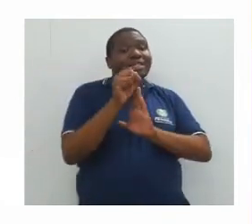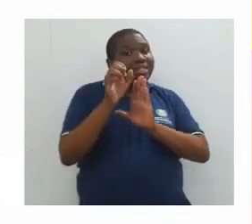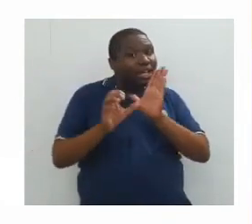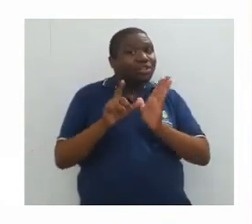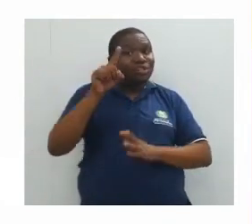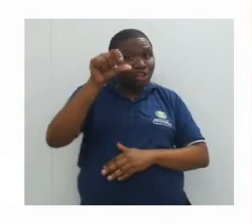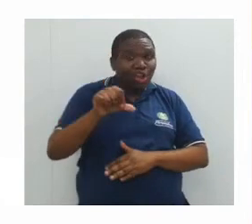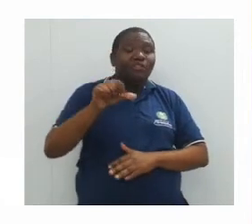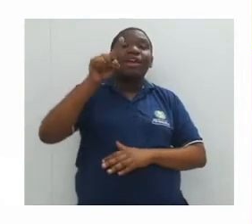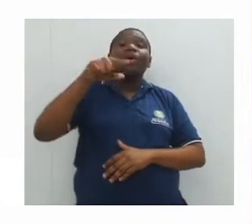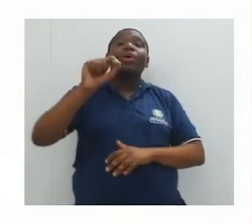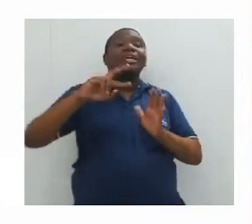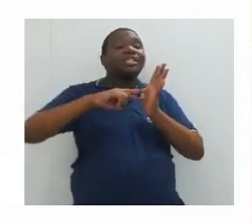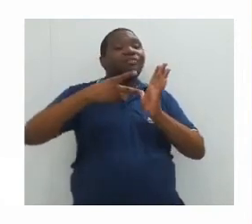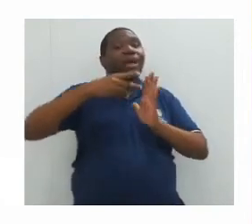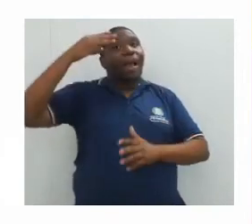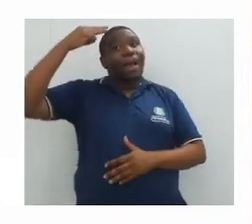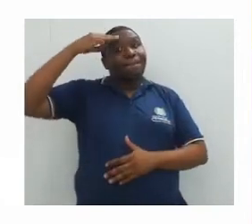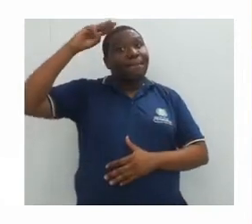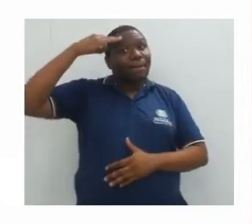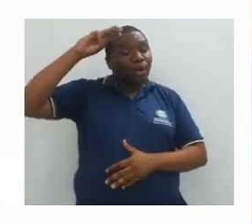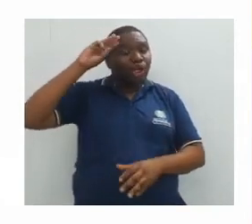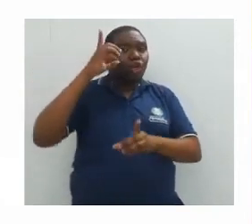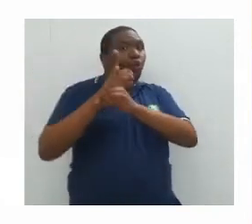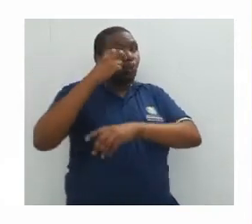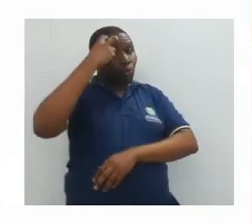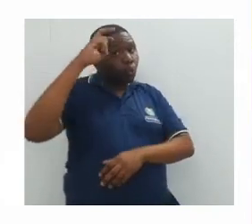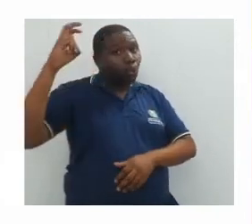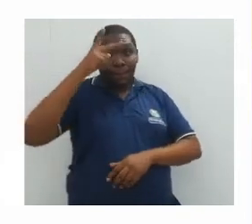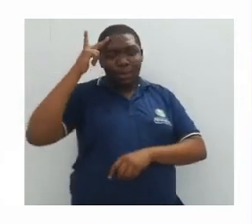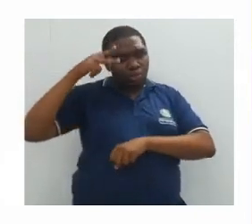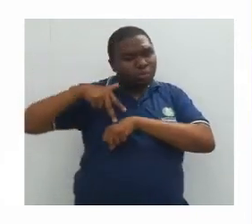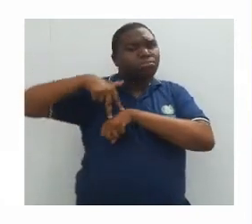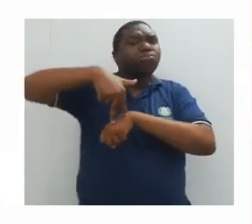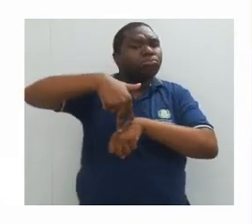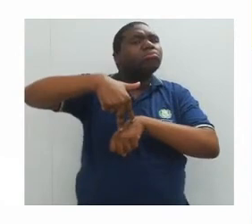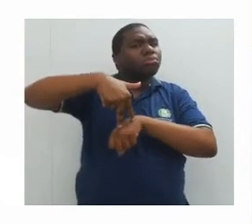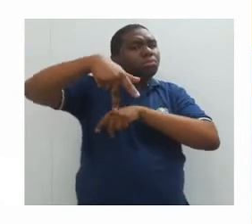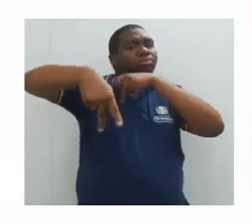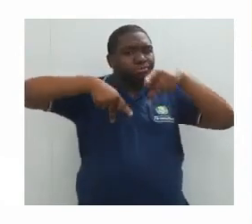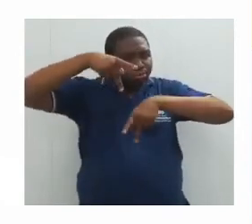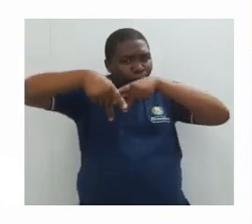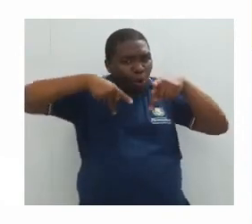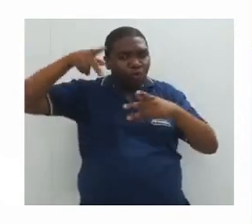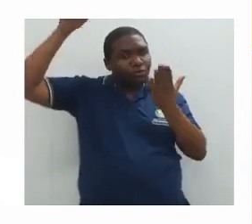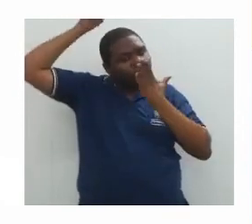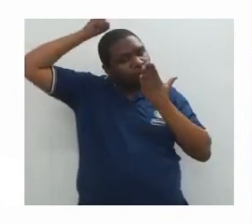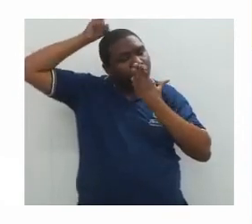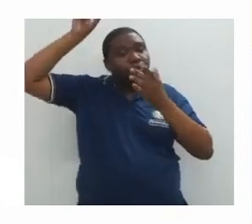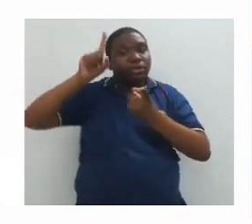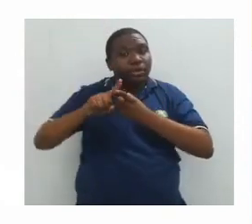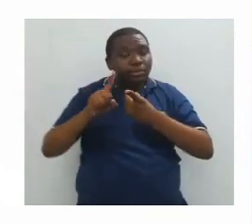simboliza a memória do encontro cultural e da resistência, sobretudo da população indígena e também